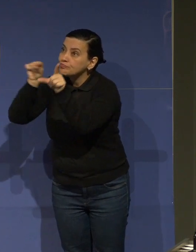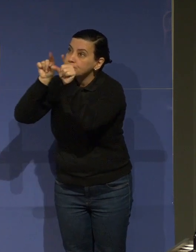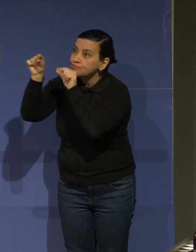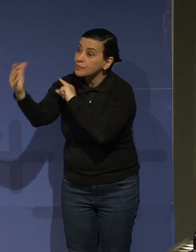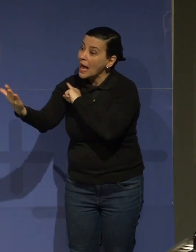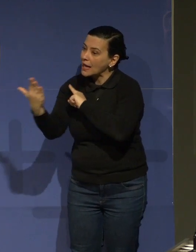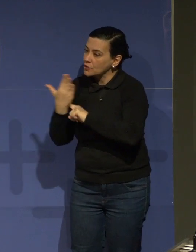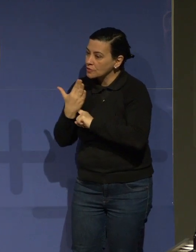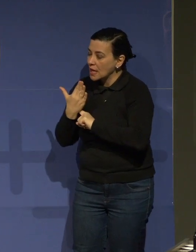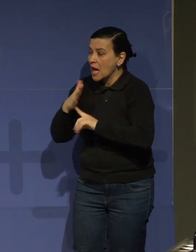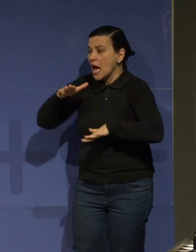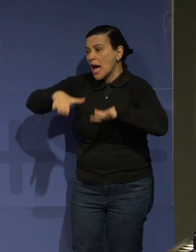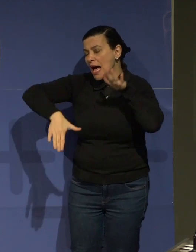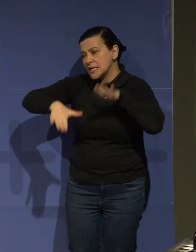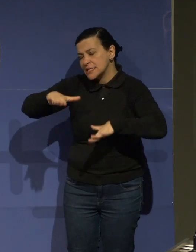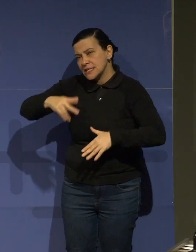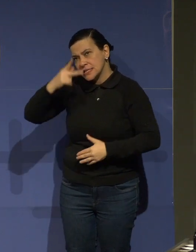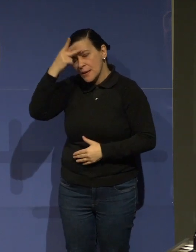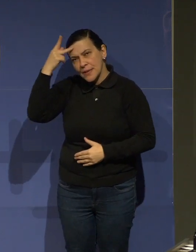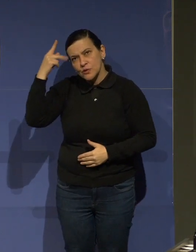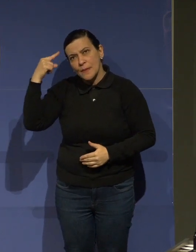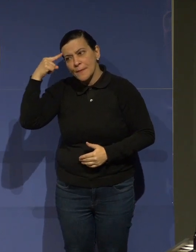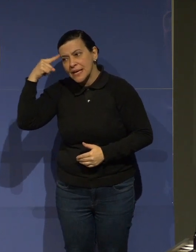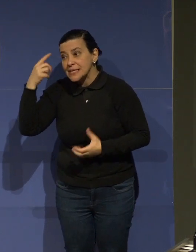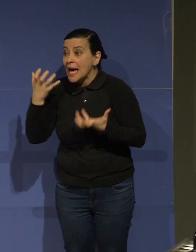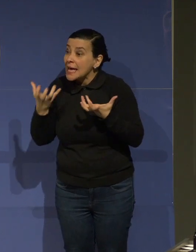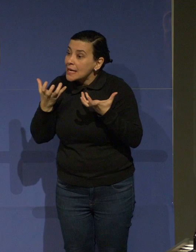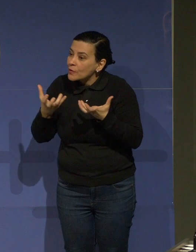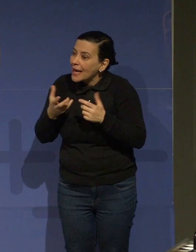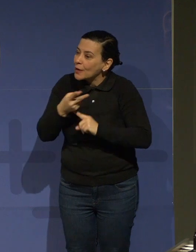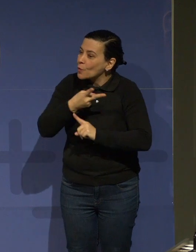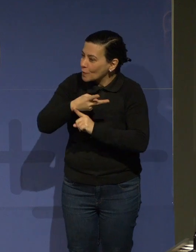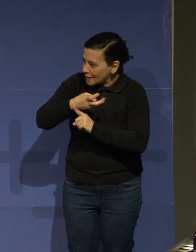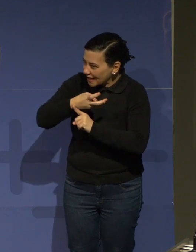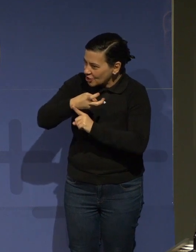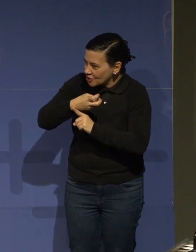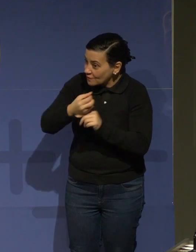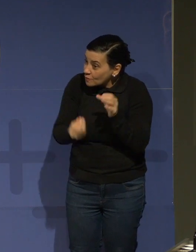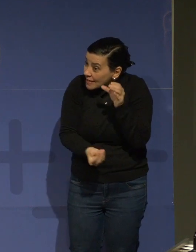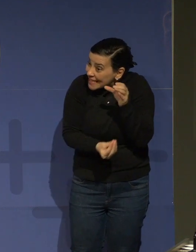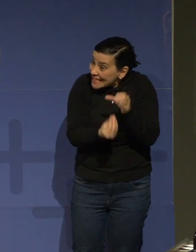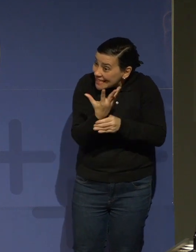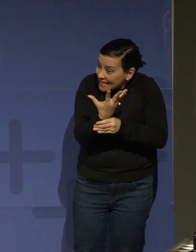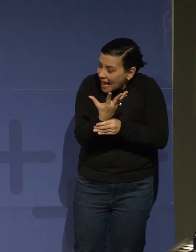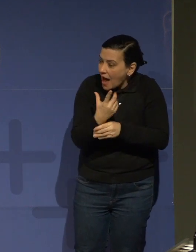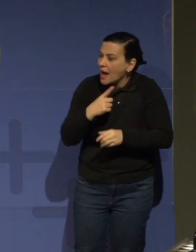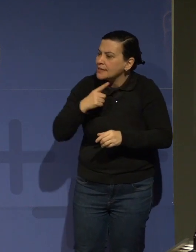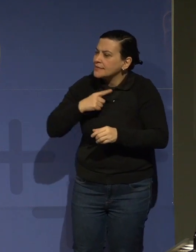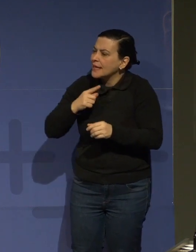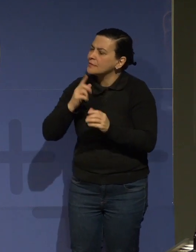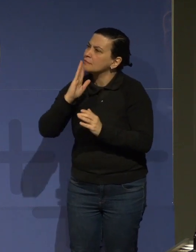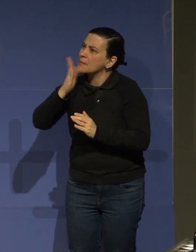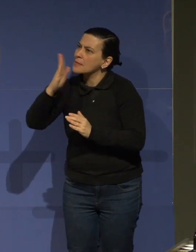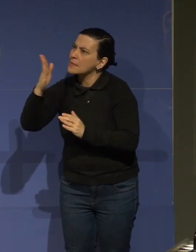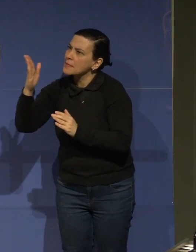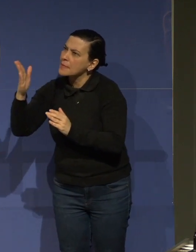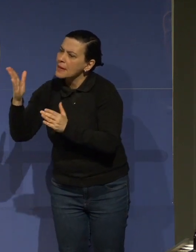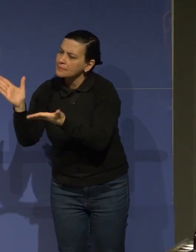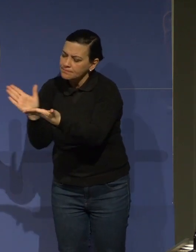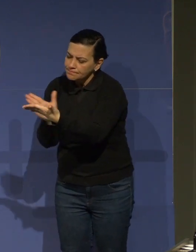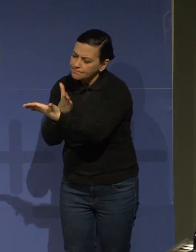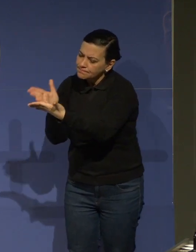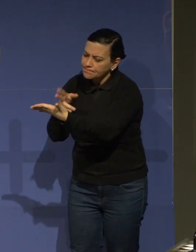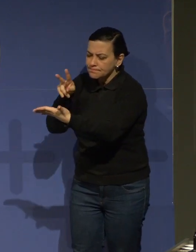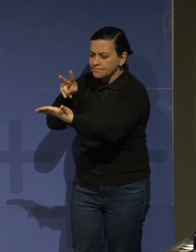Vamos supor que alguém está tentando desenvolver algum aplicativo, e nesse aplicativo você vai ter, sei lá, um